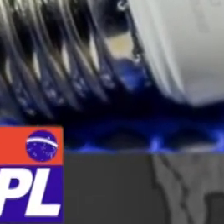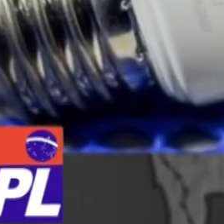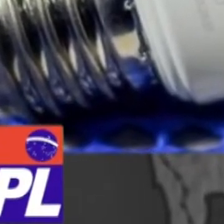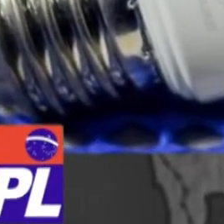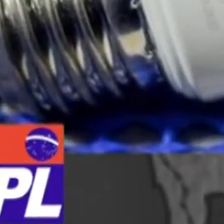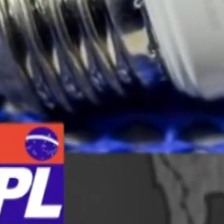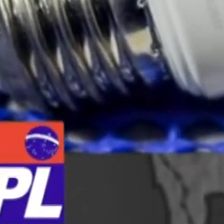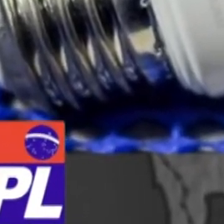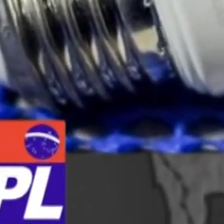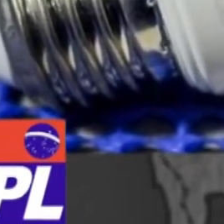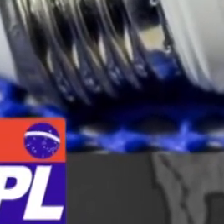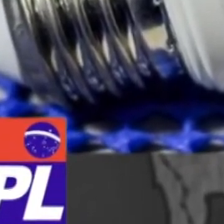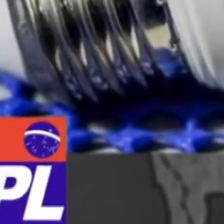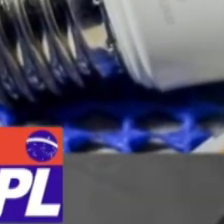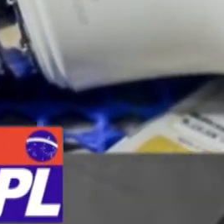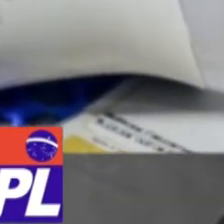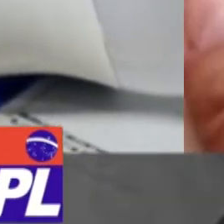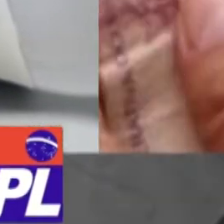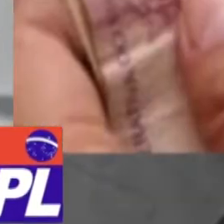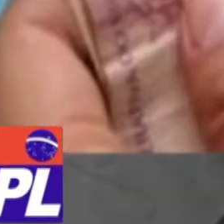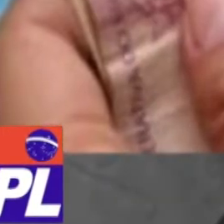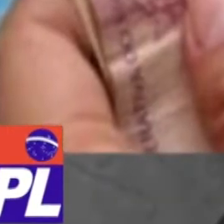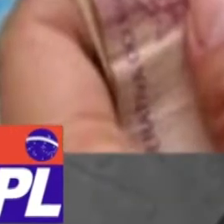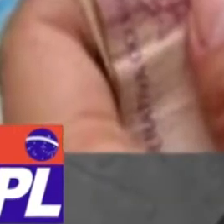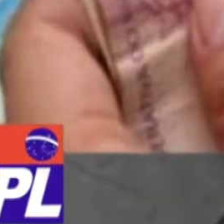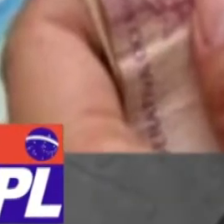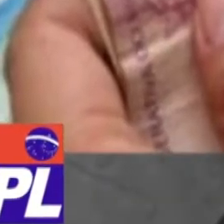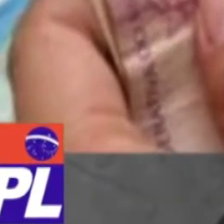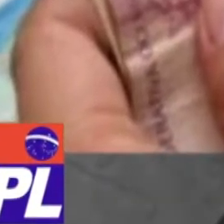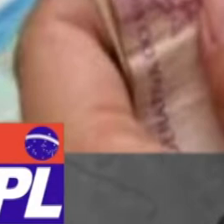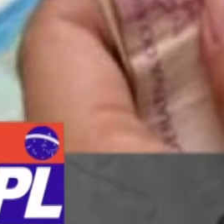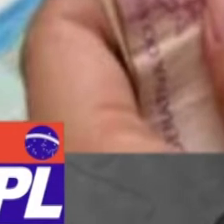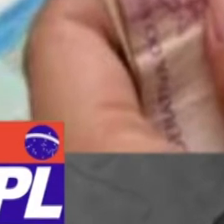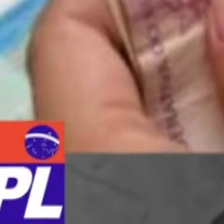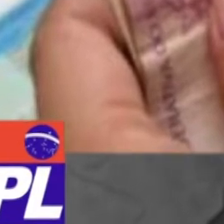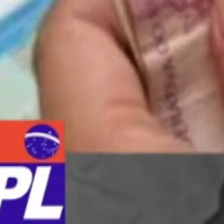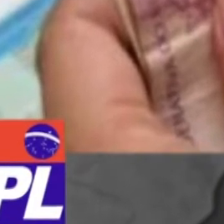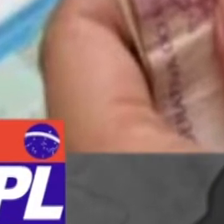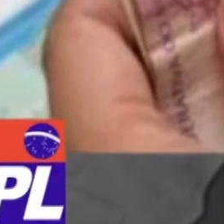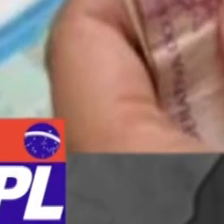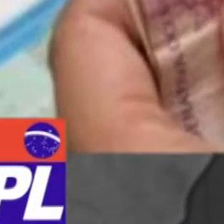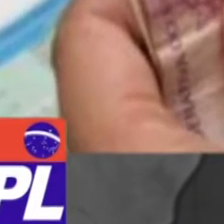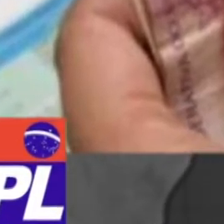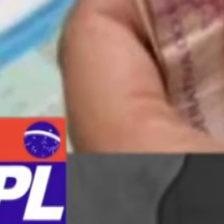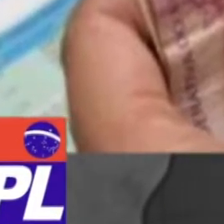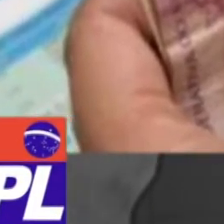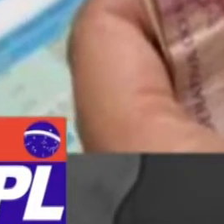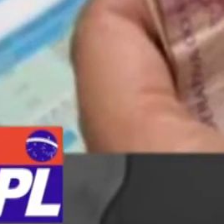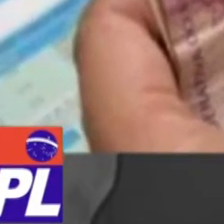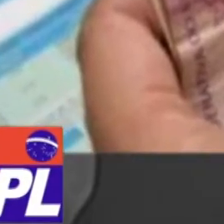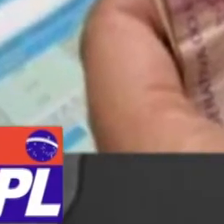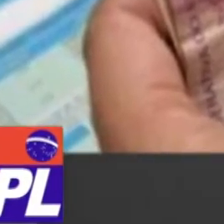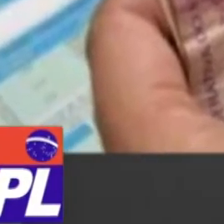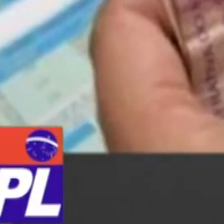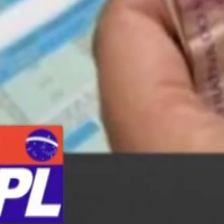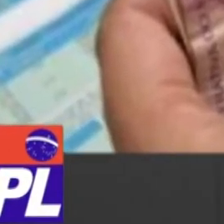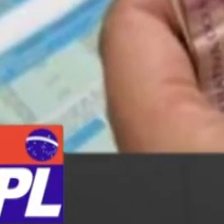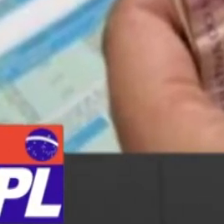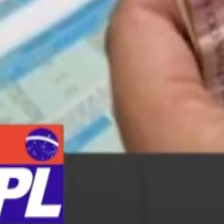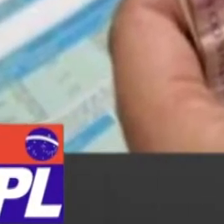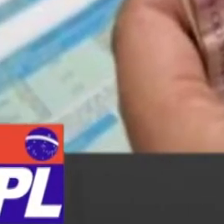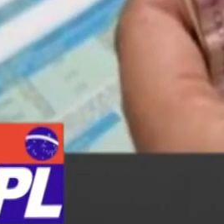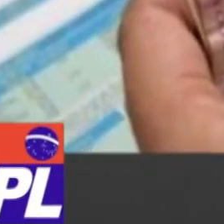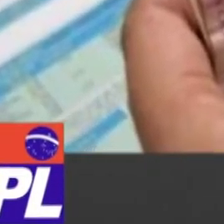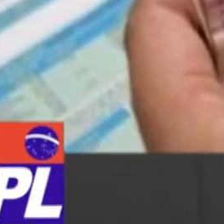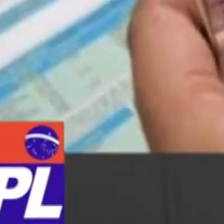com as projeções da concessionária de energia elétrica dados aponta o que 348 mil famílias poderão receber o desconto